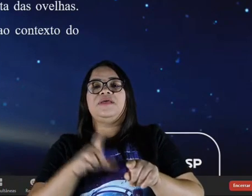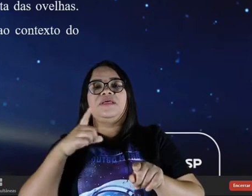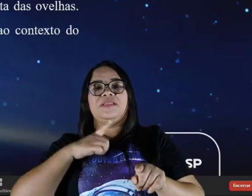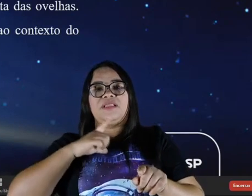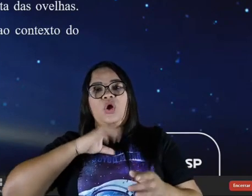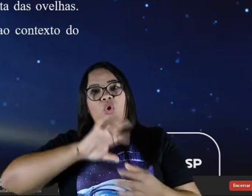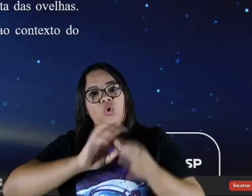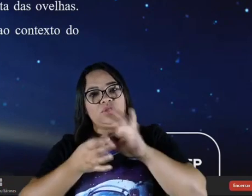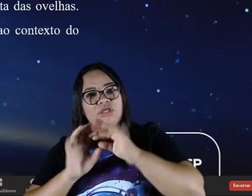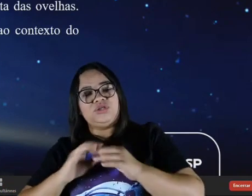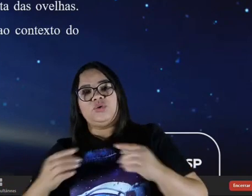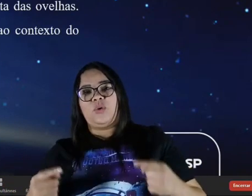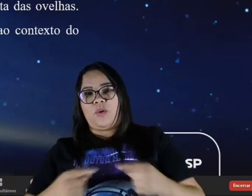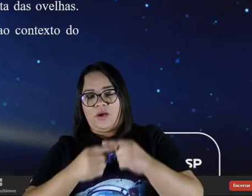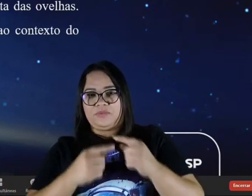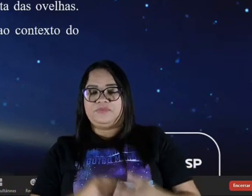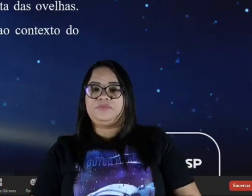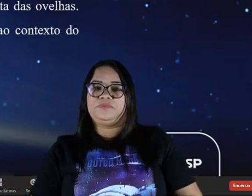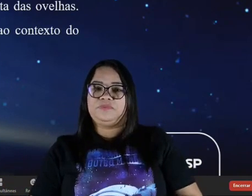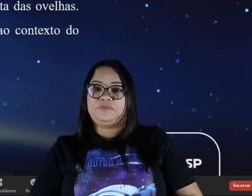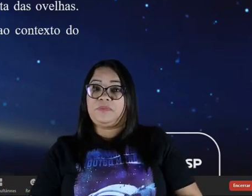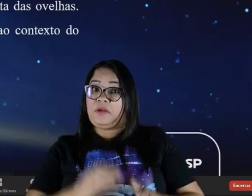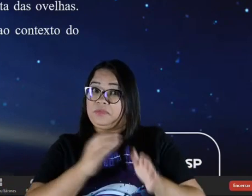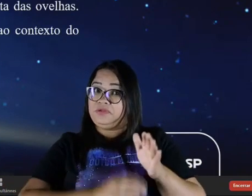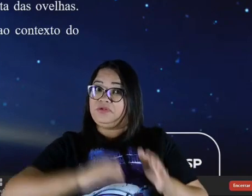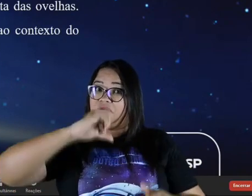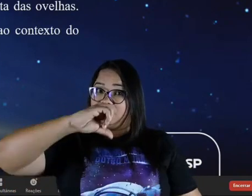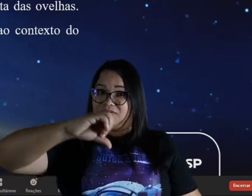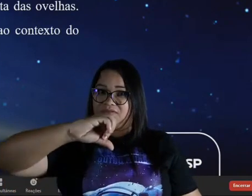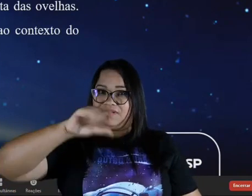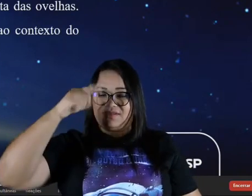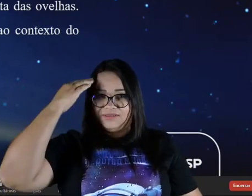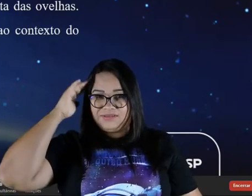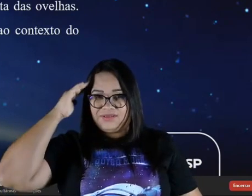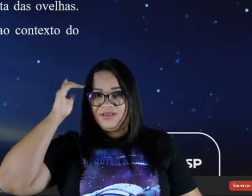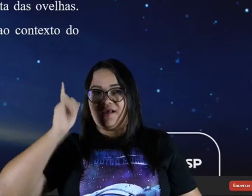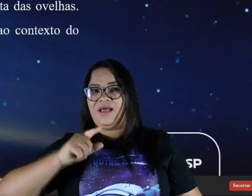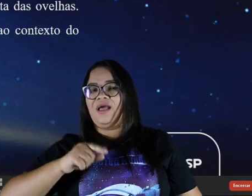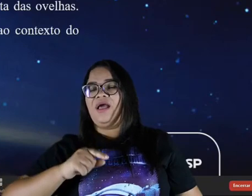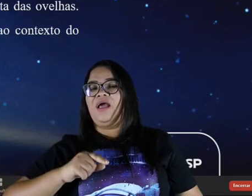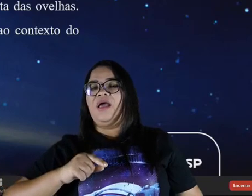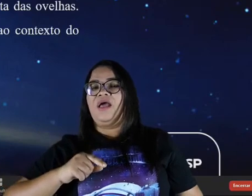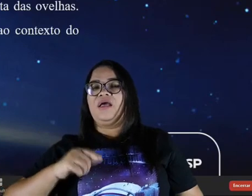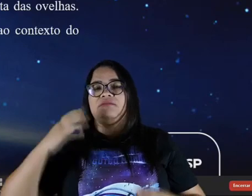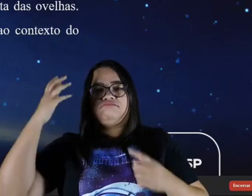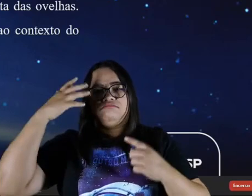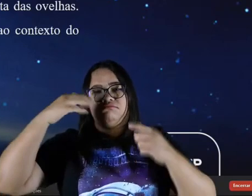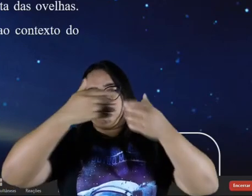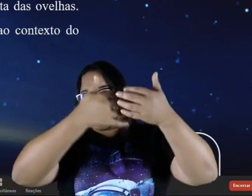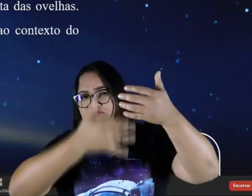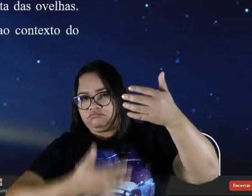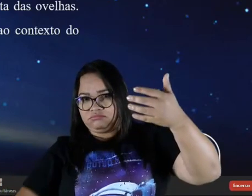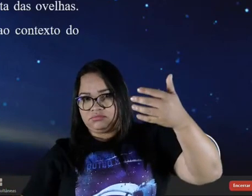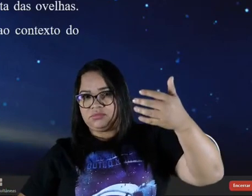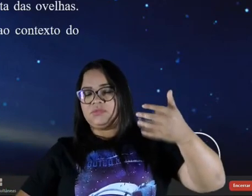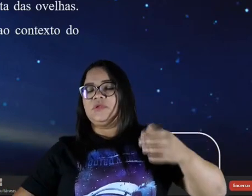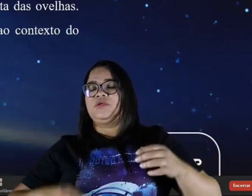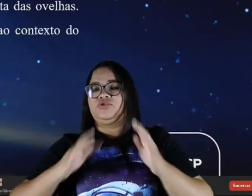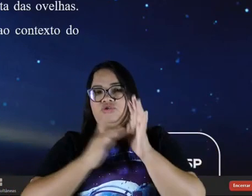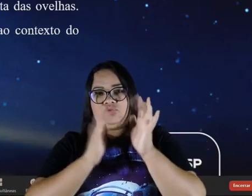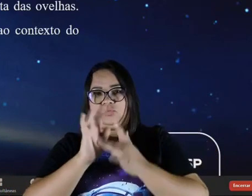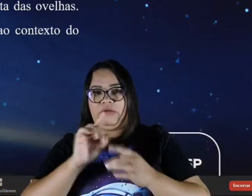contexto. Só que nesse caso, no capítulo 9. Você entendeu? Então, ali é um discurso inteiro de Jesus. Então, não olha só pelos subtítulos,